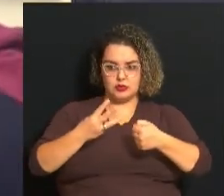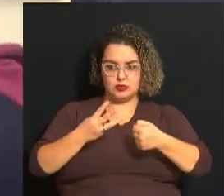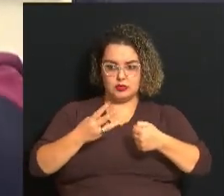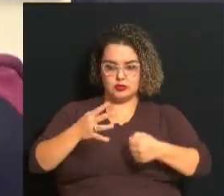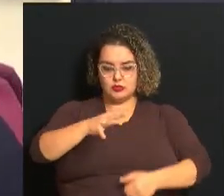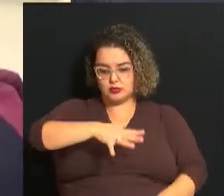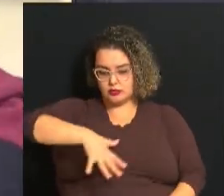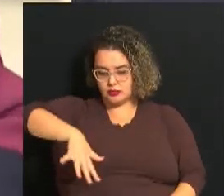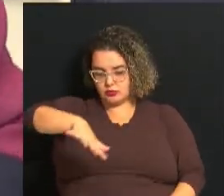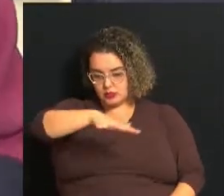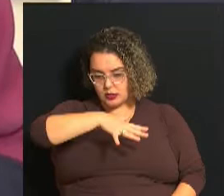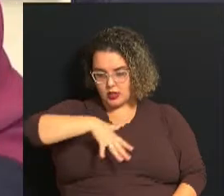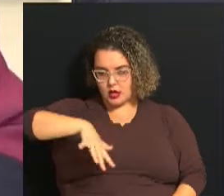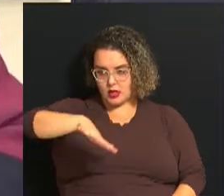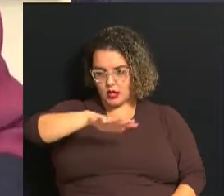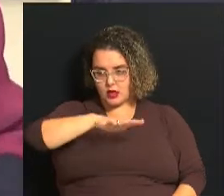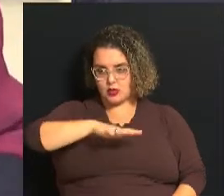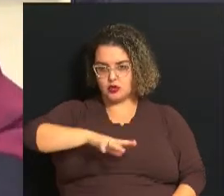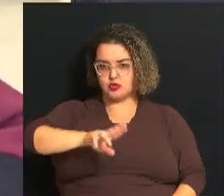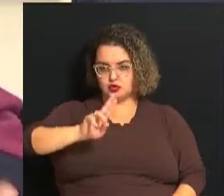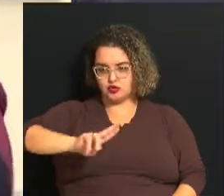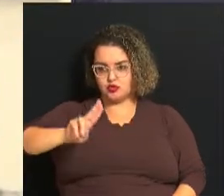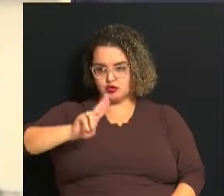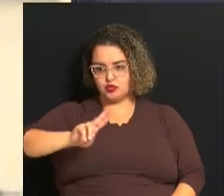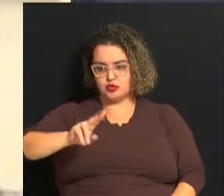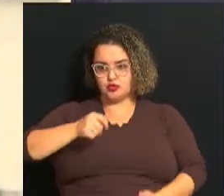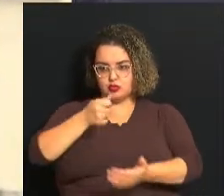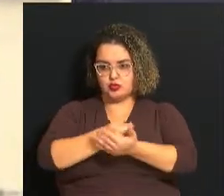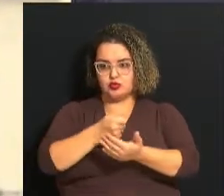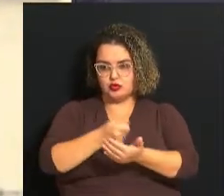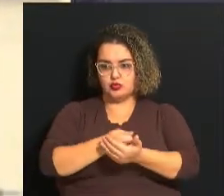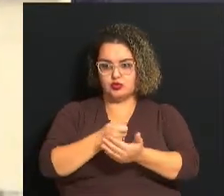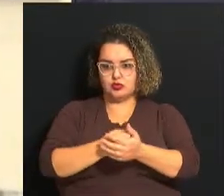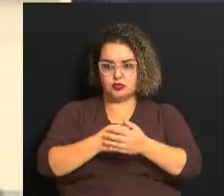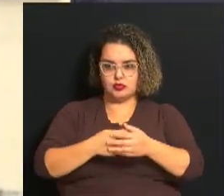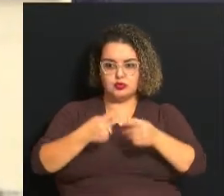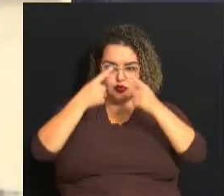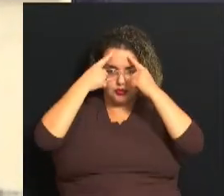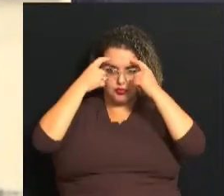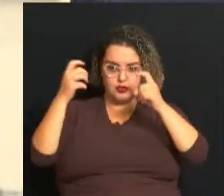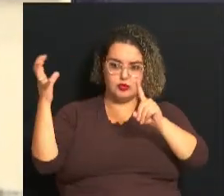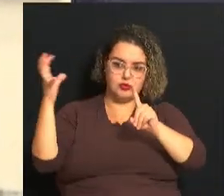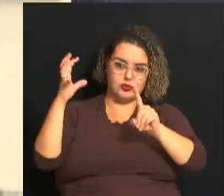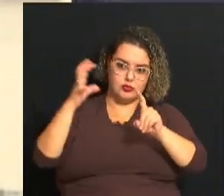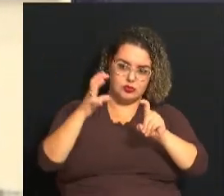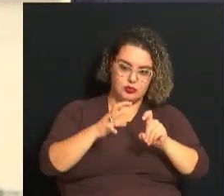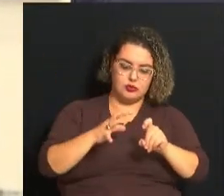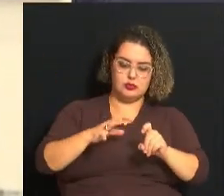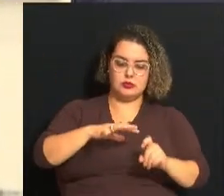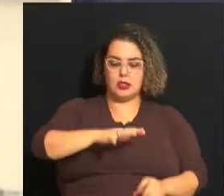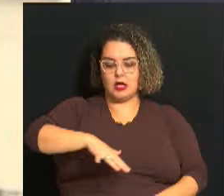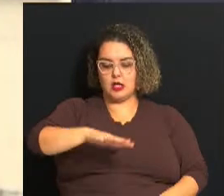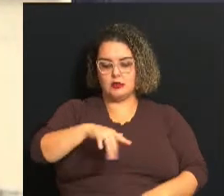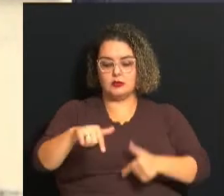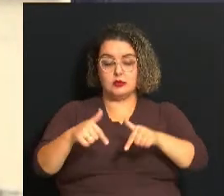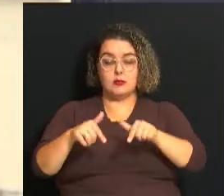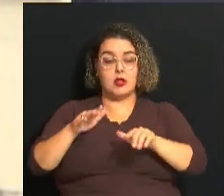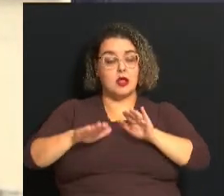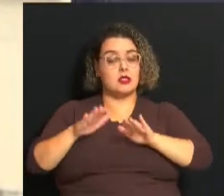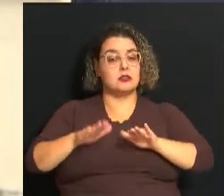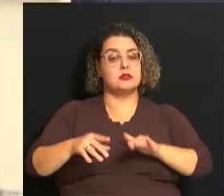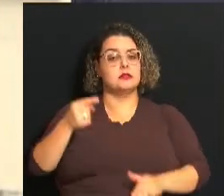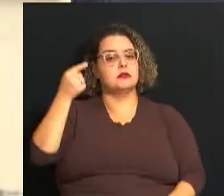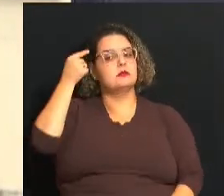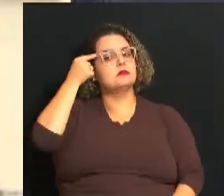âmbito né de aplicação dessa questão da violência e do a sede do mundo trabalho né porque às vezes a gente